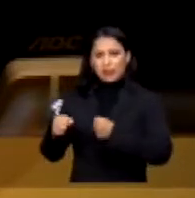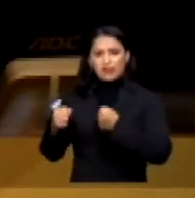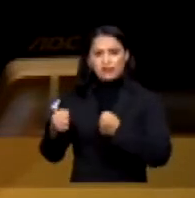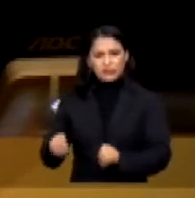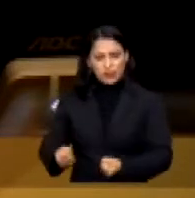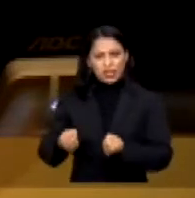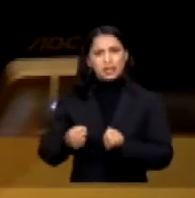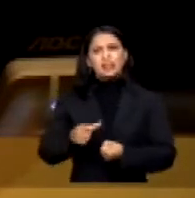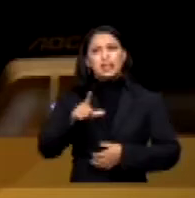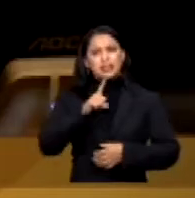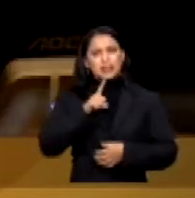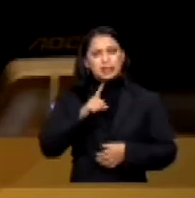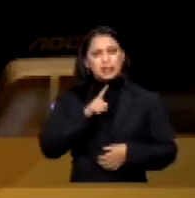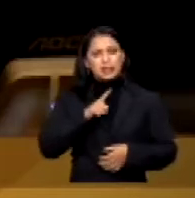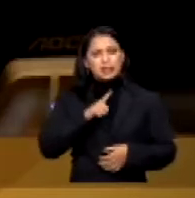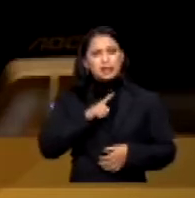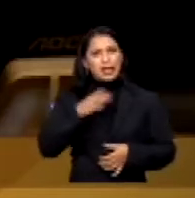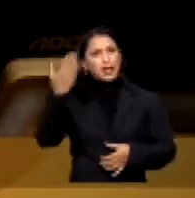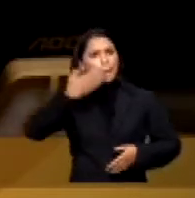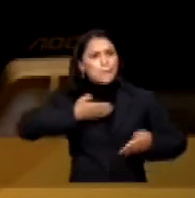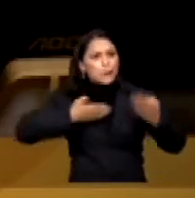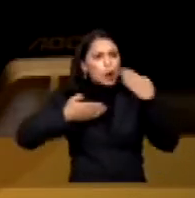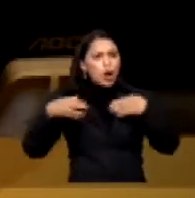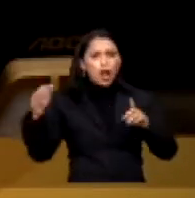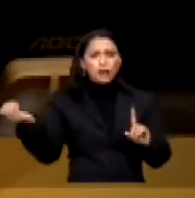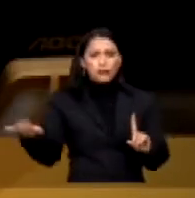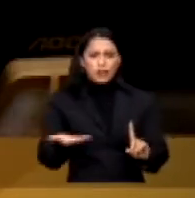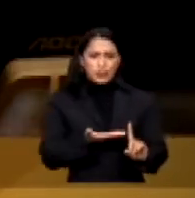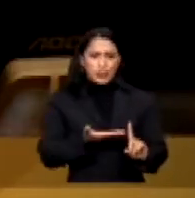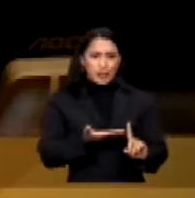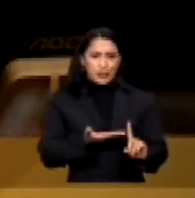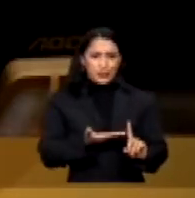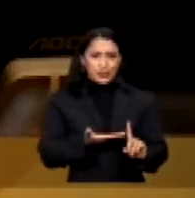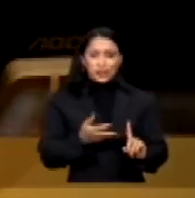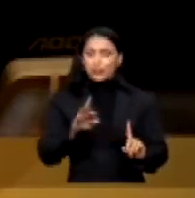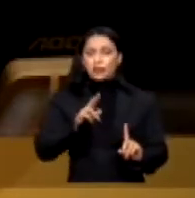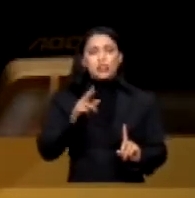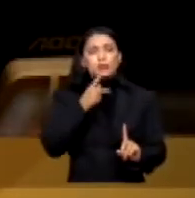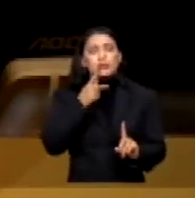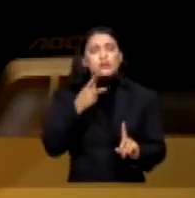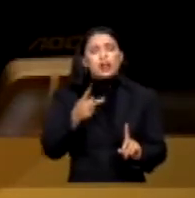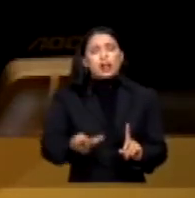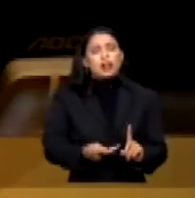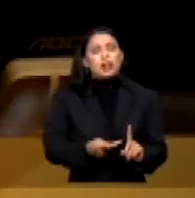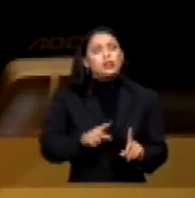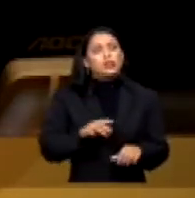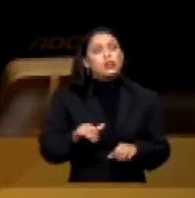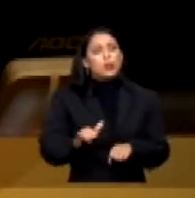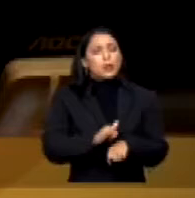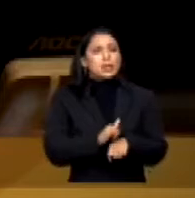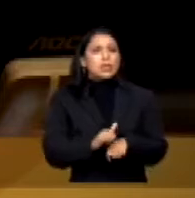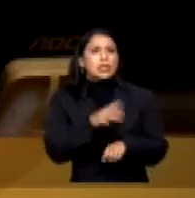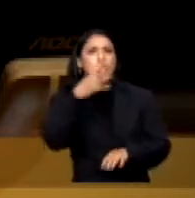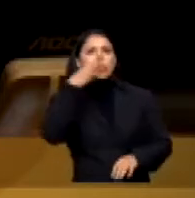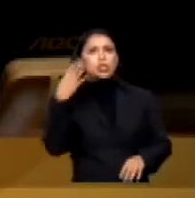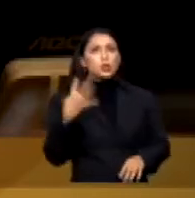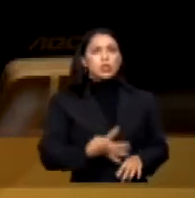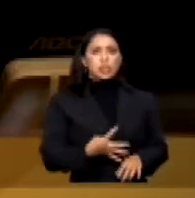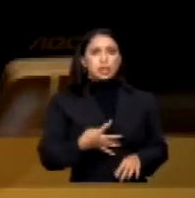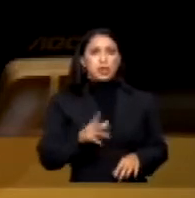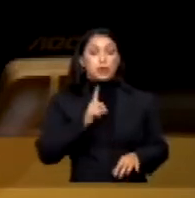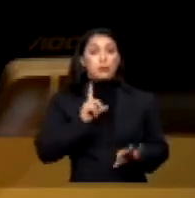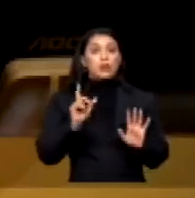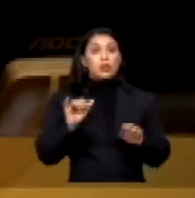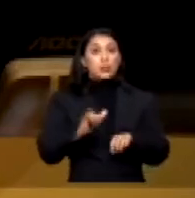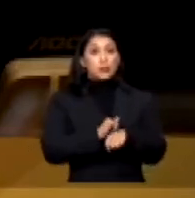produzir argumentos em favor dos réus. Isso não estamos a tratar aqui de uma ferramenta de acusação, mas